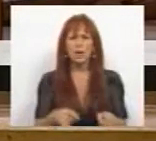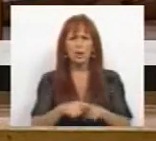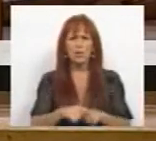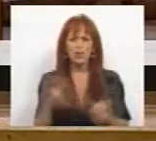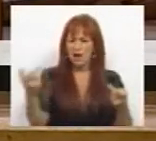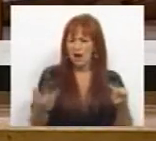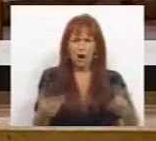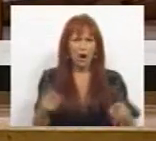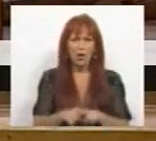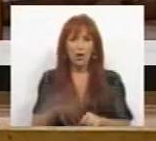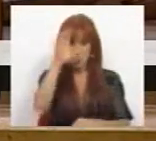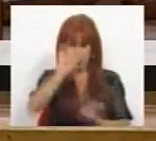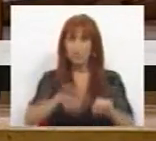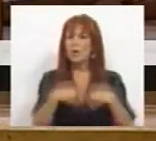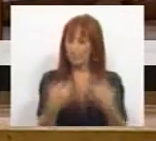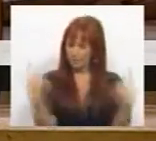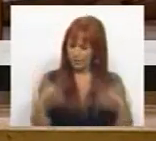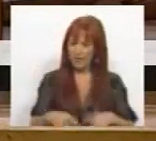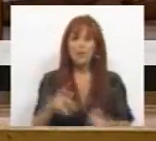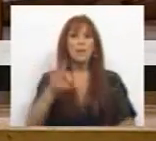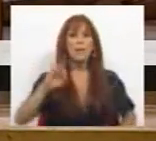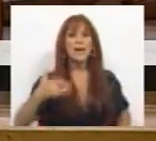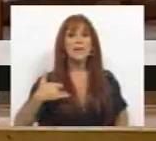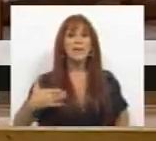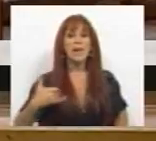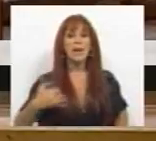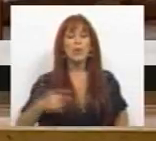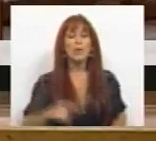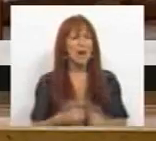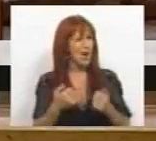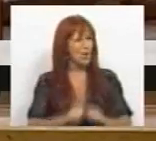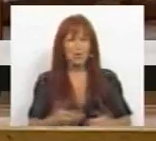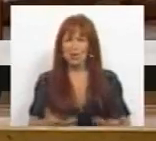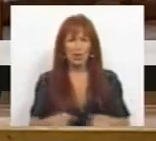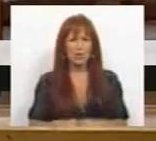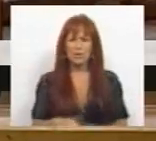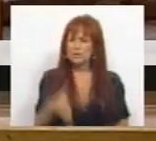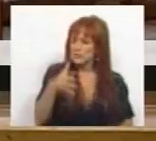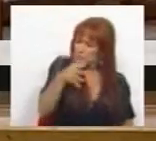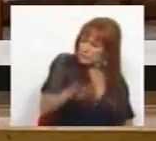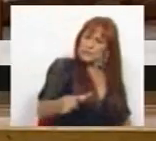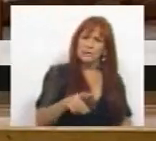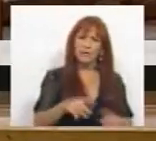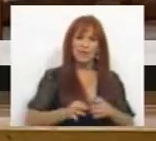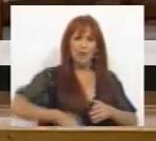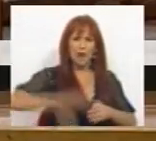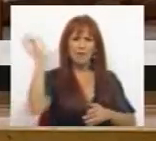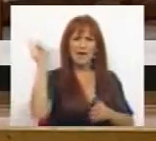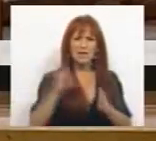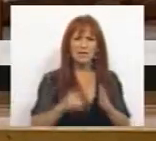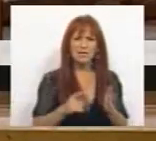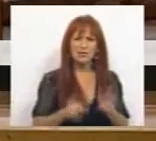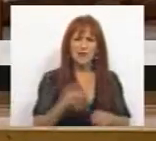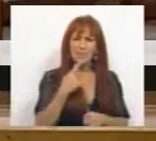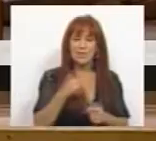constante enfraquecimento do Estado Social, PSD e CDS não escondem agora o incómodo por finalmente começarem a